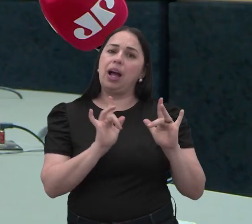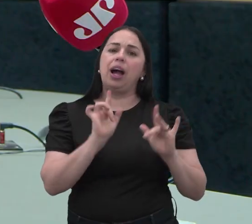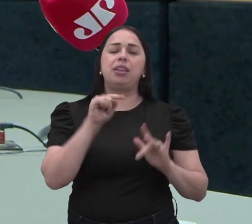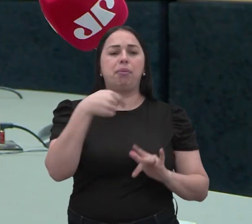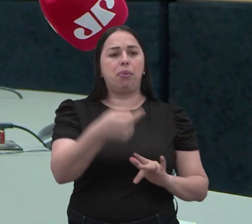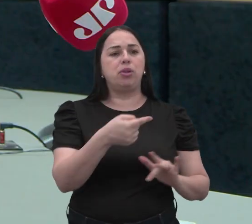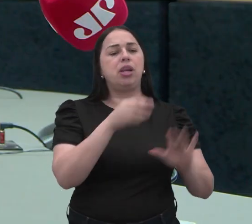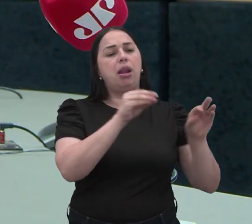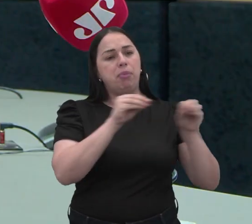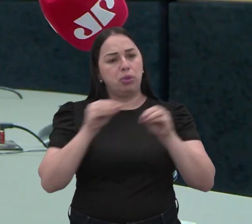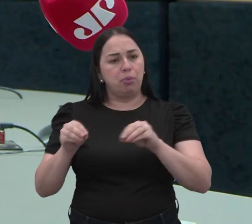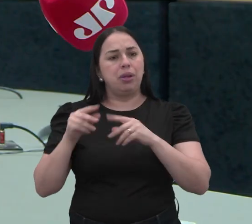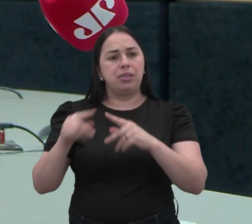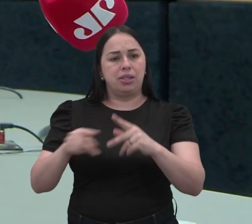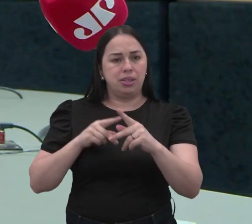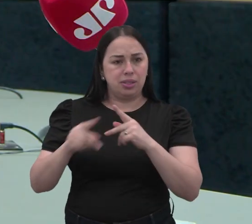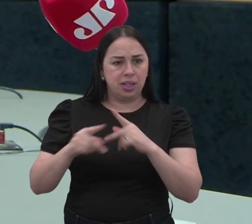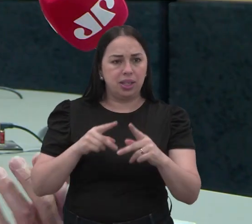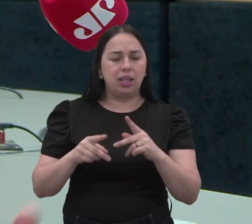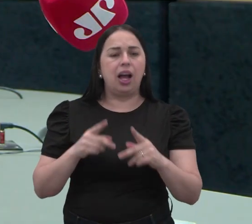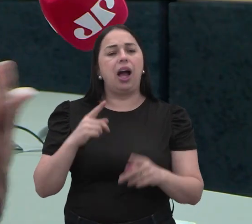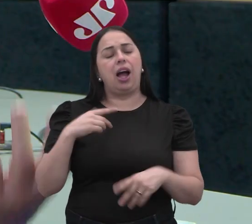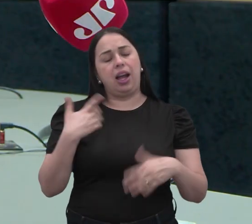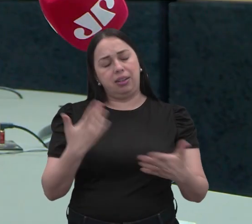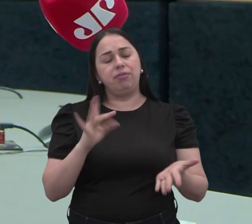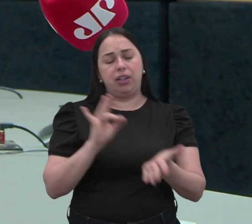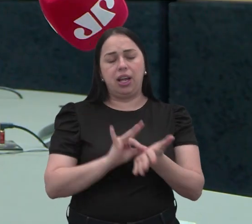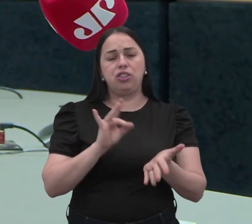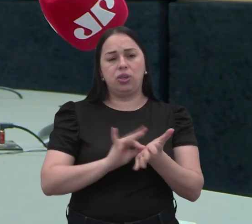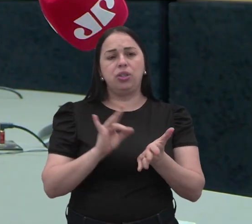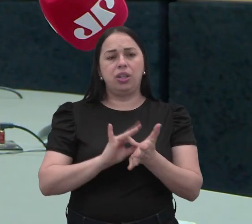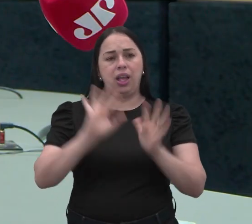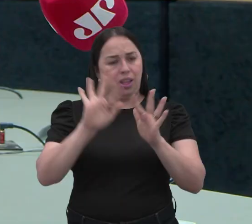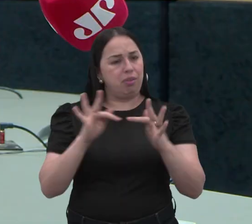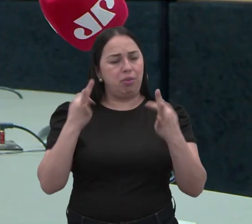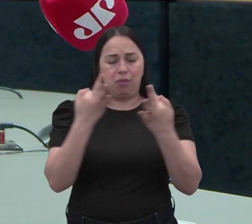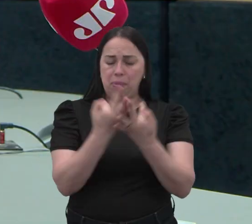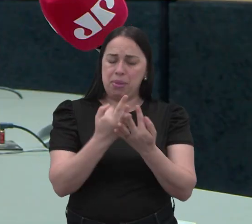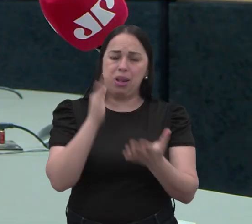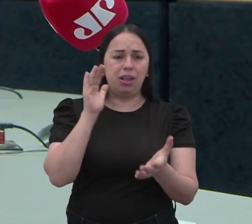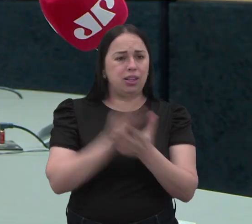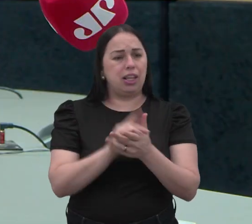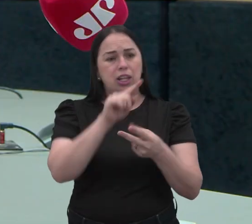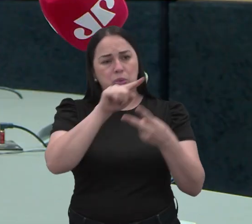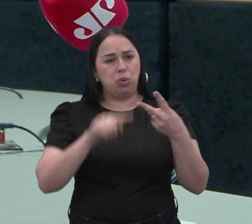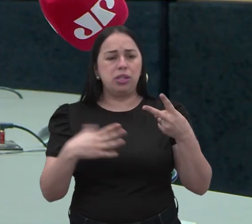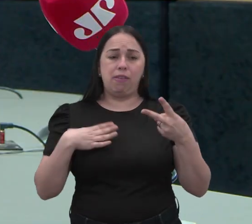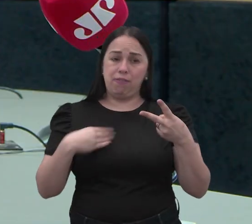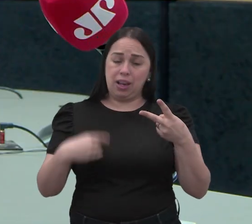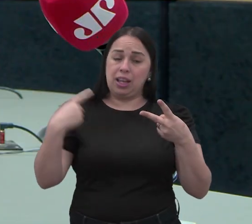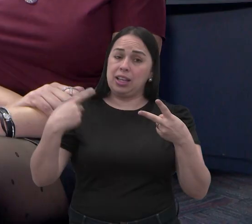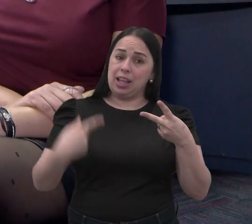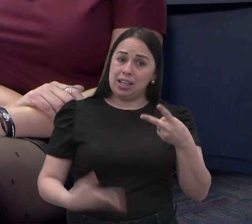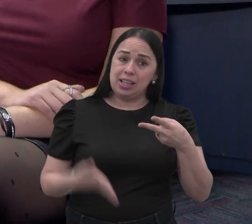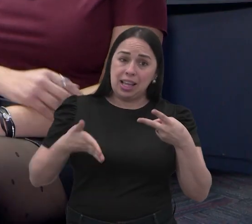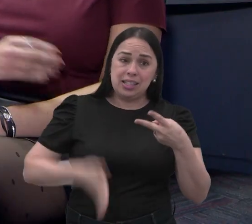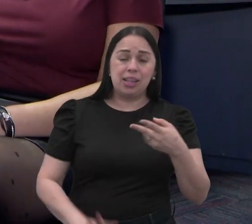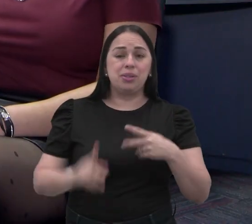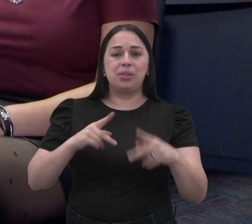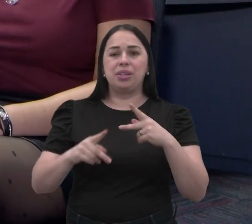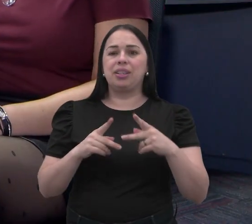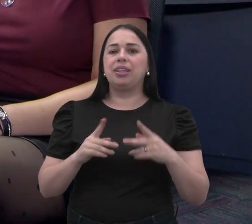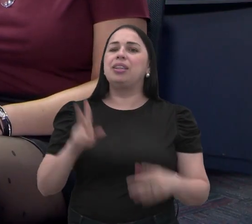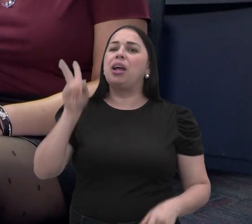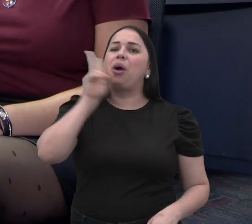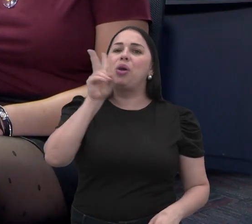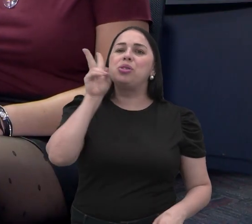algum tempo ela veio para São José dos Campos e aí realmente a gente construiu nossa família aqui. Tenho 2 filhas, nascidas aqui em São José. Porque tem